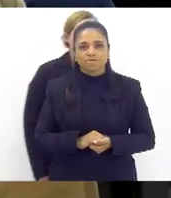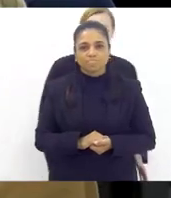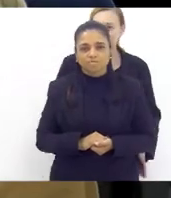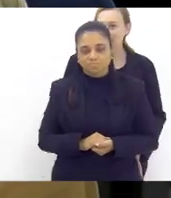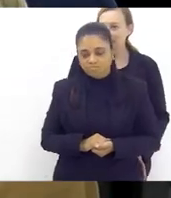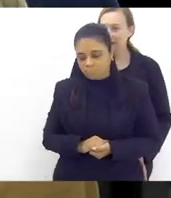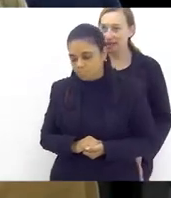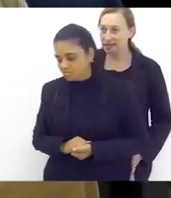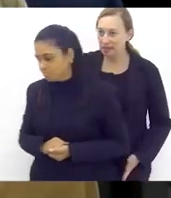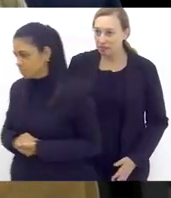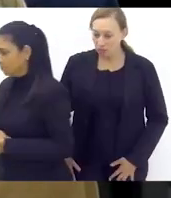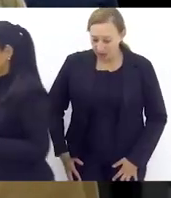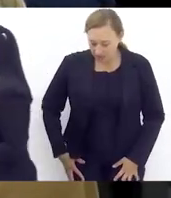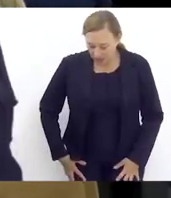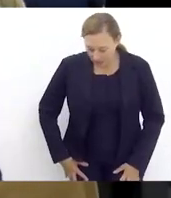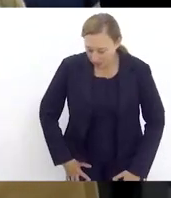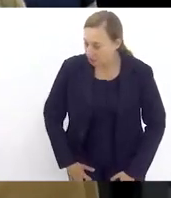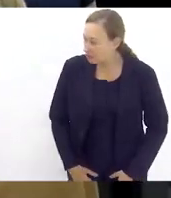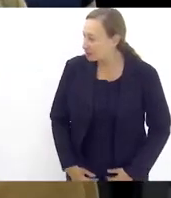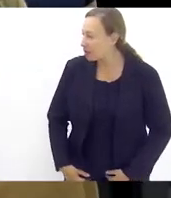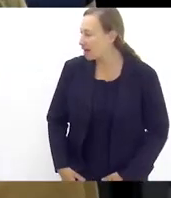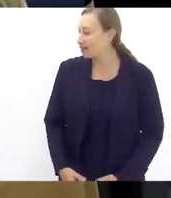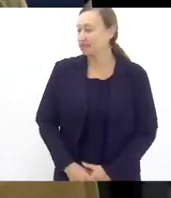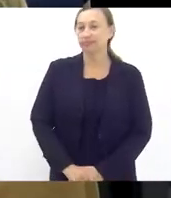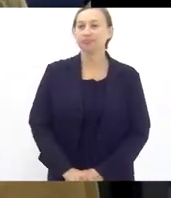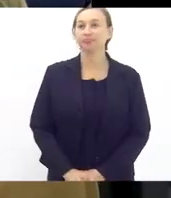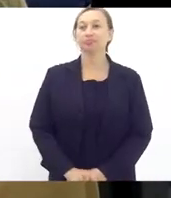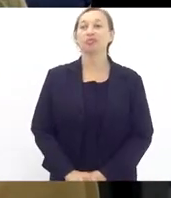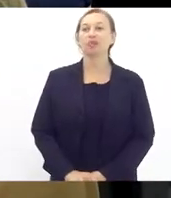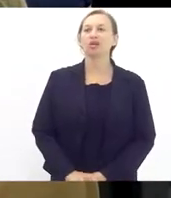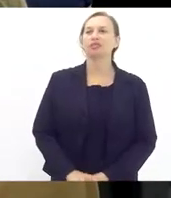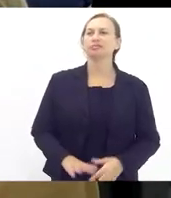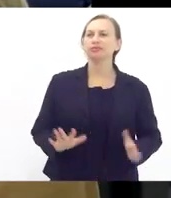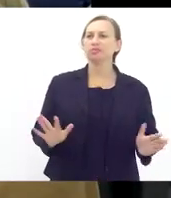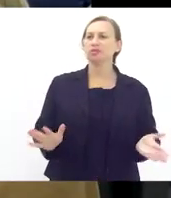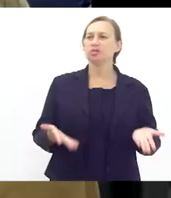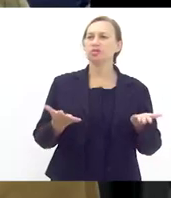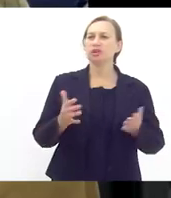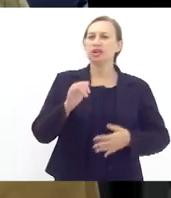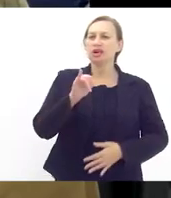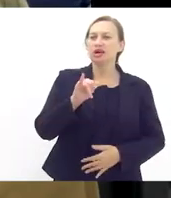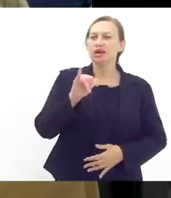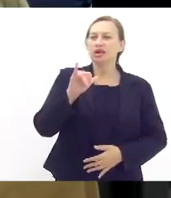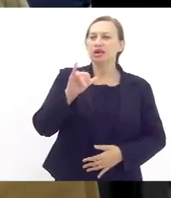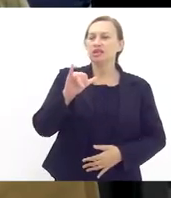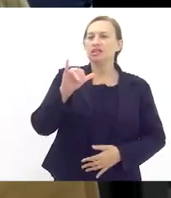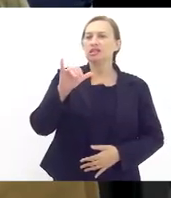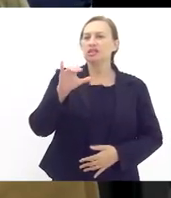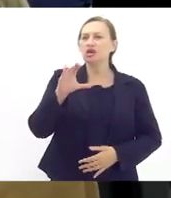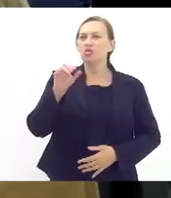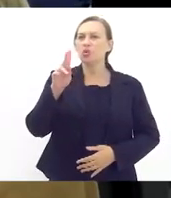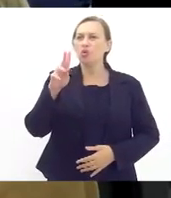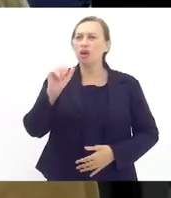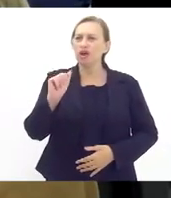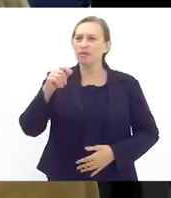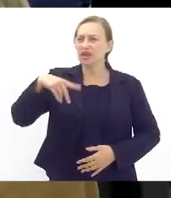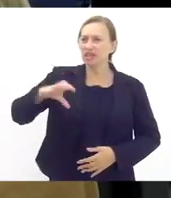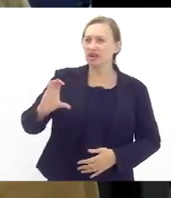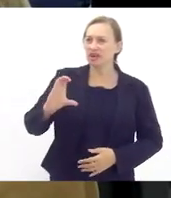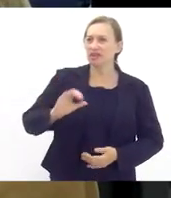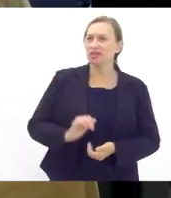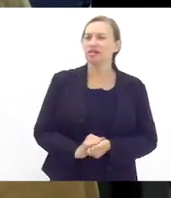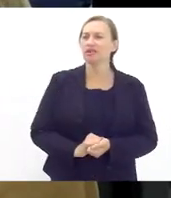essa é a iniciativa circula minc também publicamos já no nosso Instagram